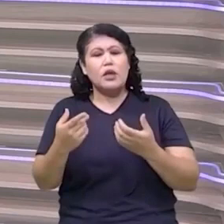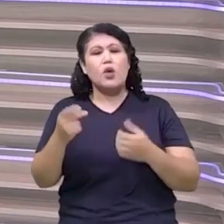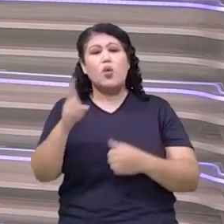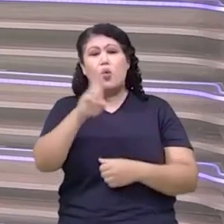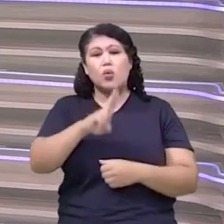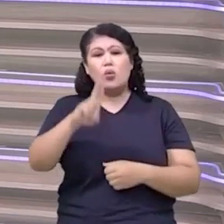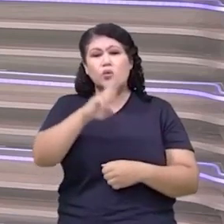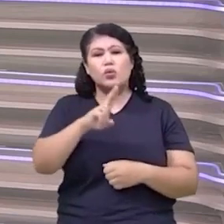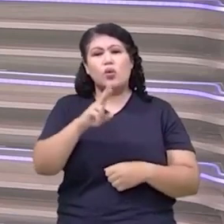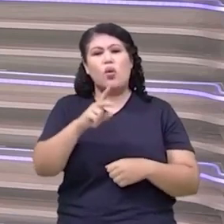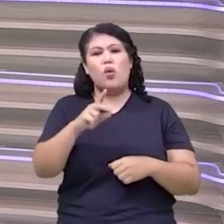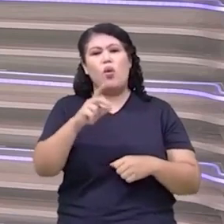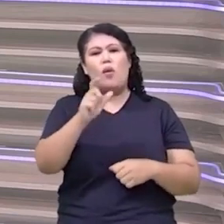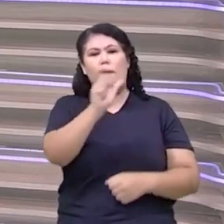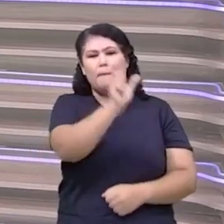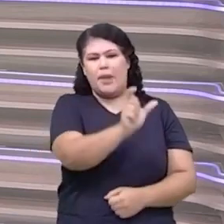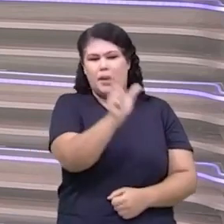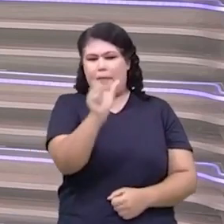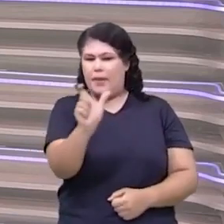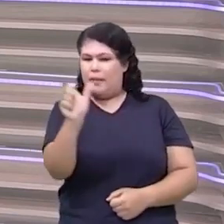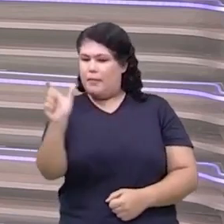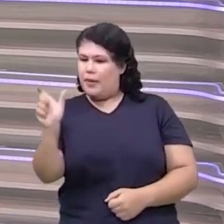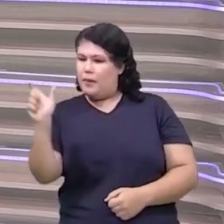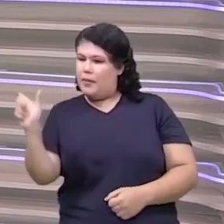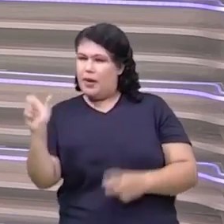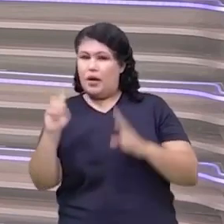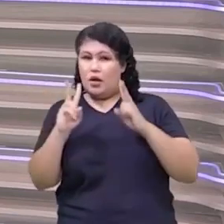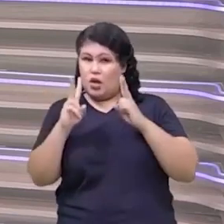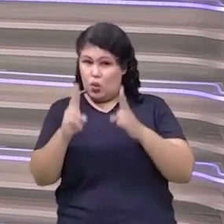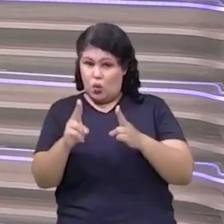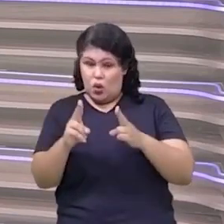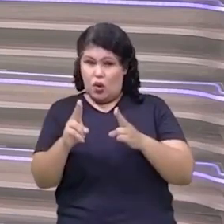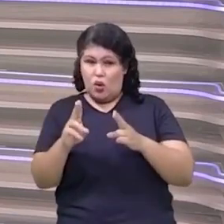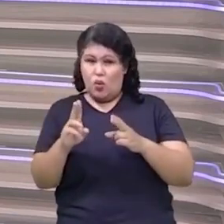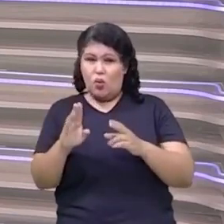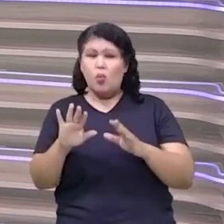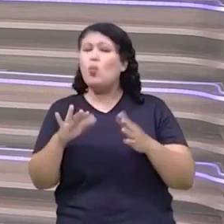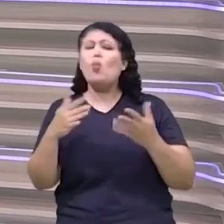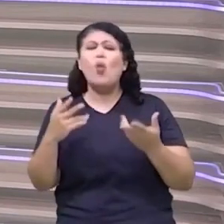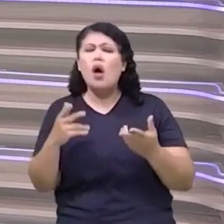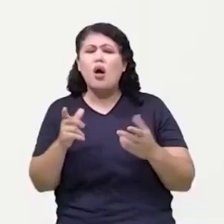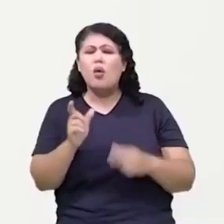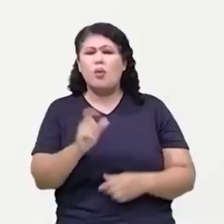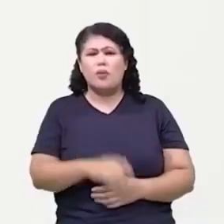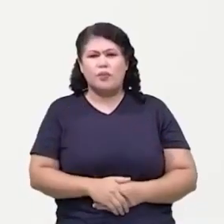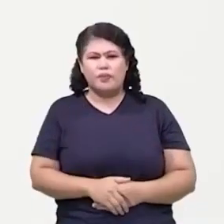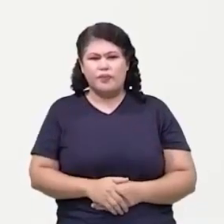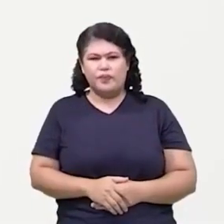se repetem. A mesma função sintática. Então, vamos ver qual seria.